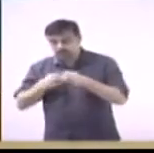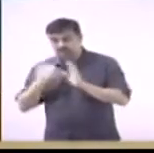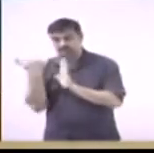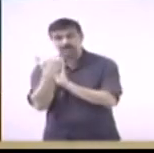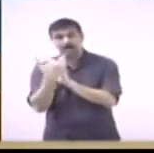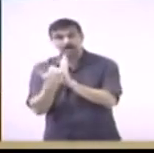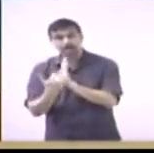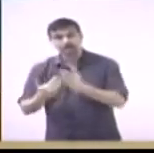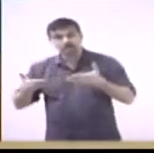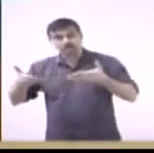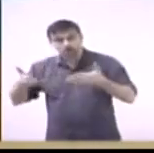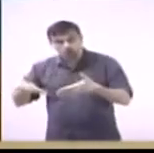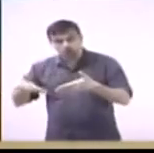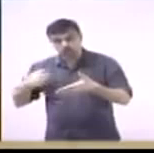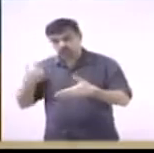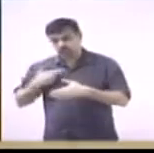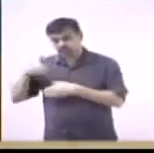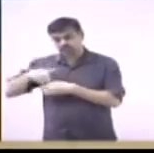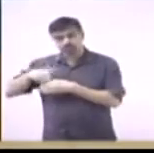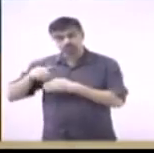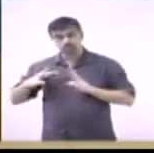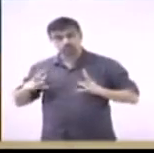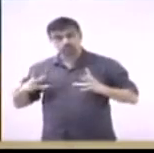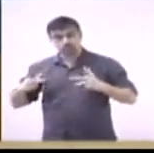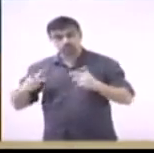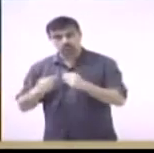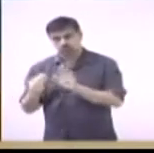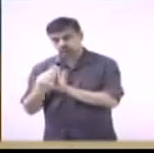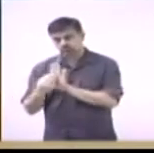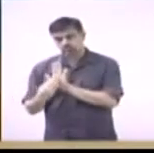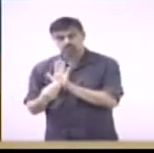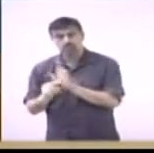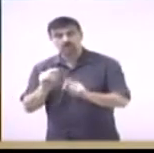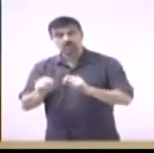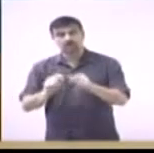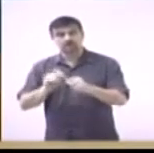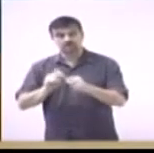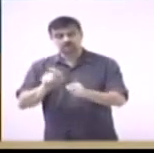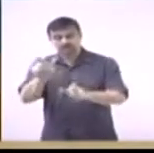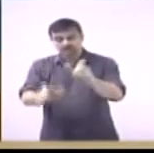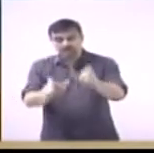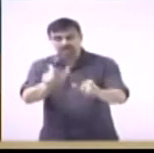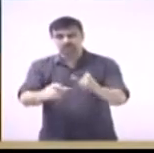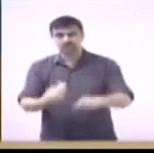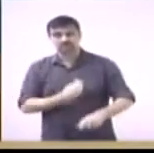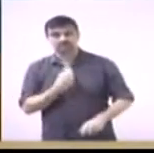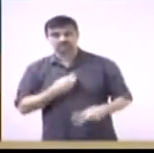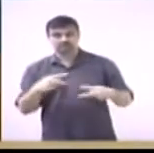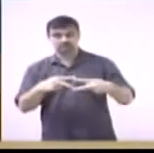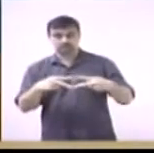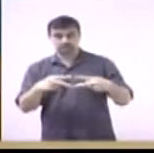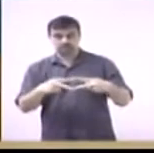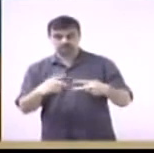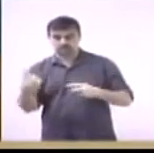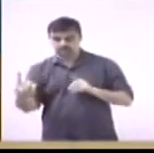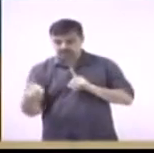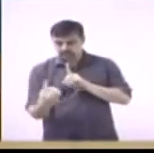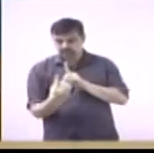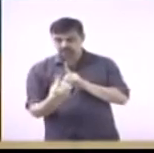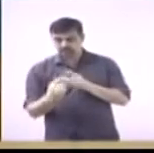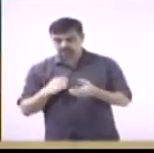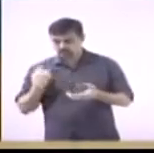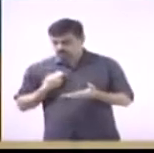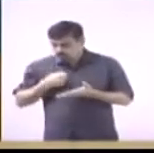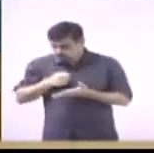que teve na sessão ordinária, todas as indicações são apresentadas por munícipes dentro dos nossos gabinetes. E nós fazemos